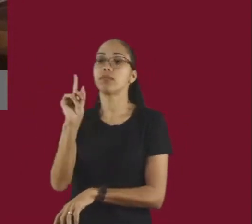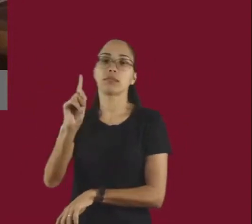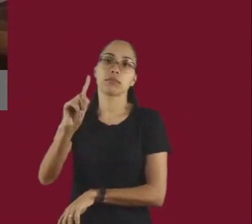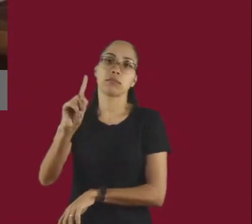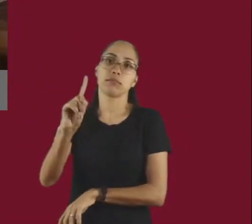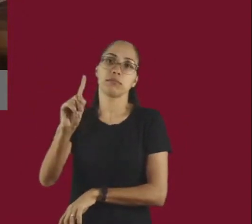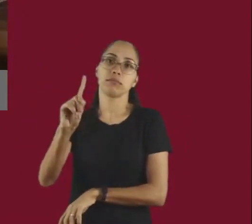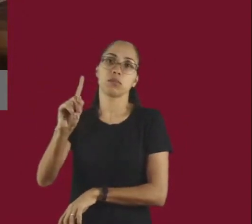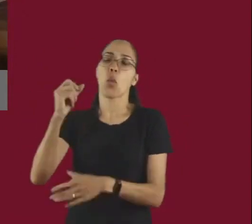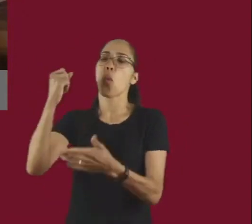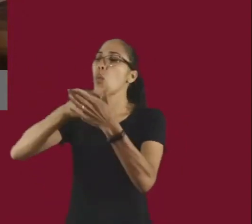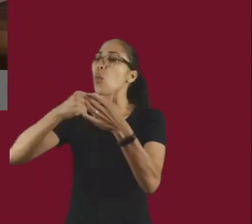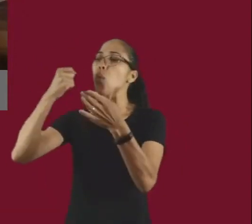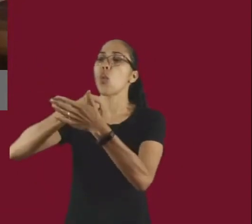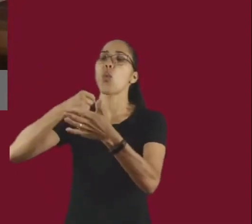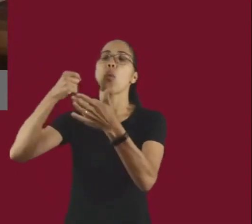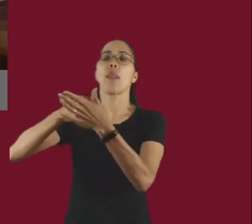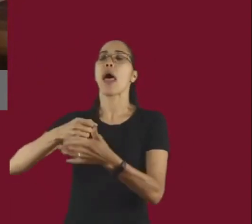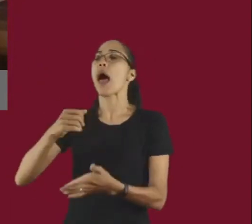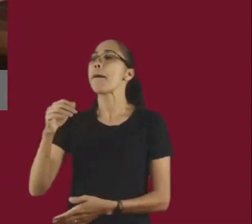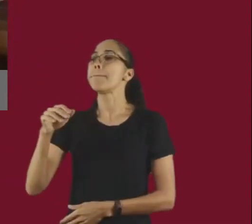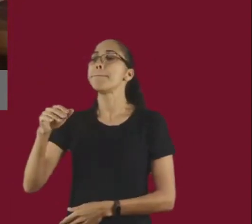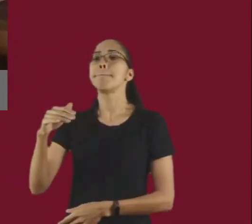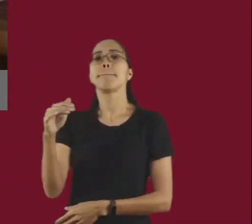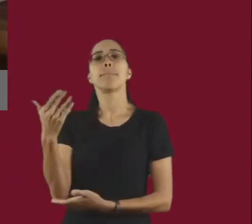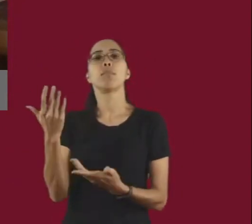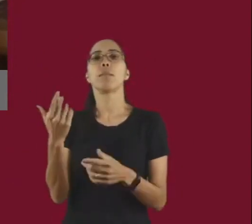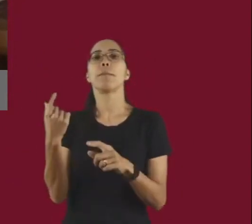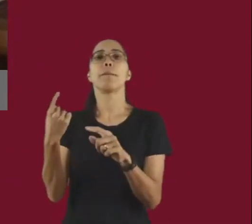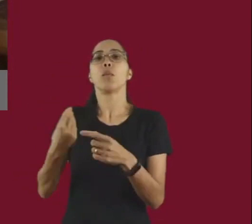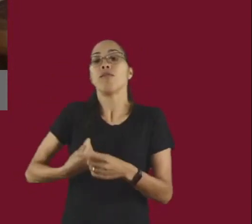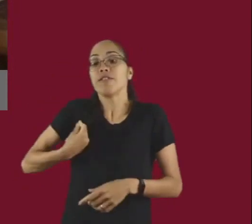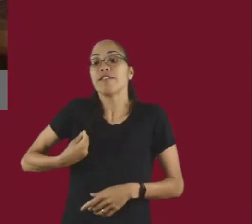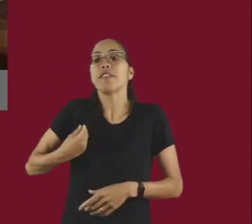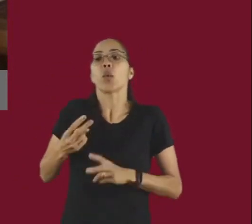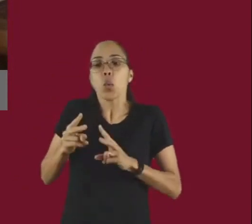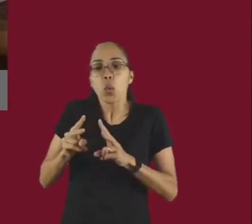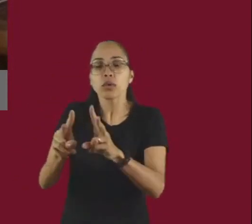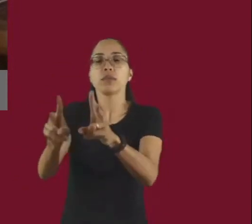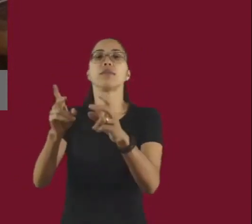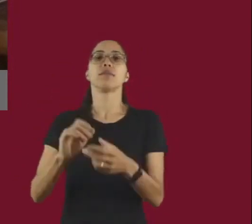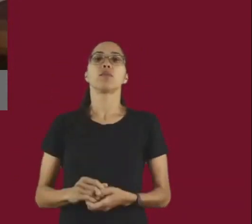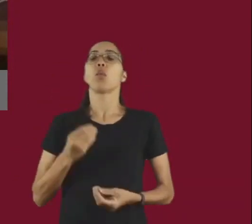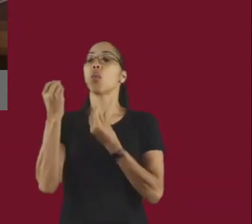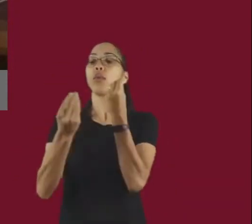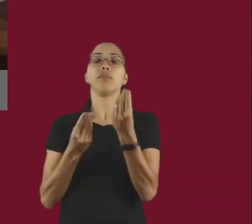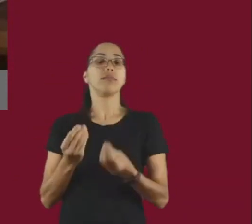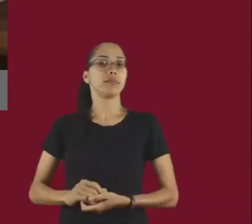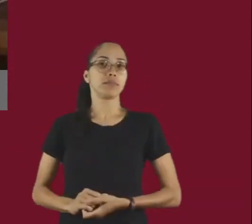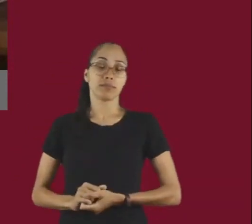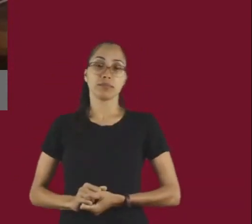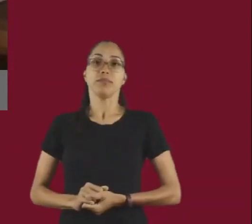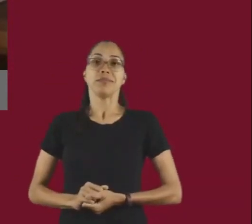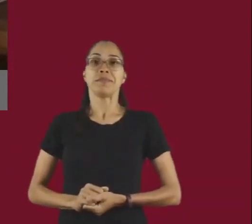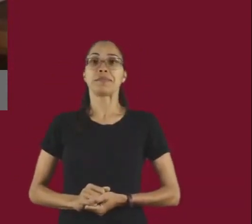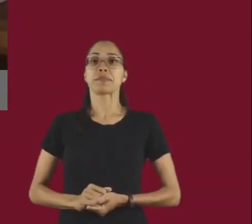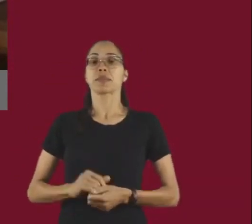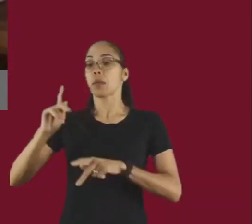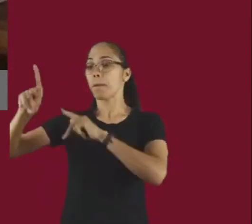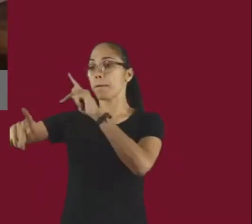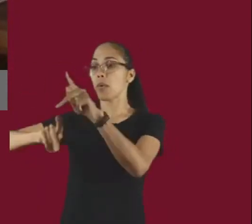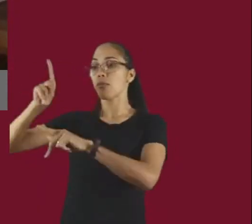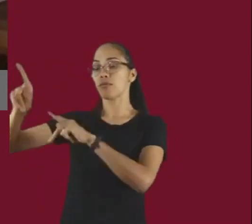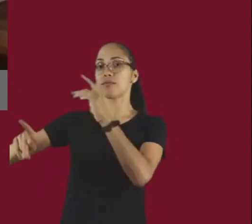Lutem para não morrer. Eu acho que a pergunta é essa. Eu ficava pensando isso no tempo do Bolsonaro. Como é que faz um povo que se